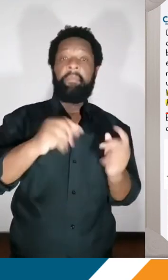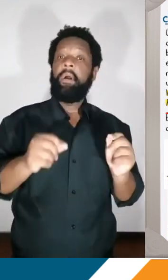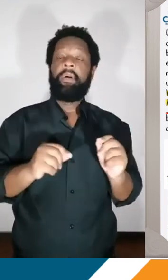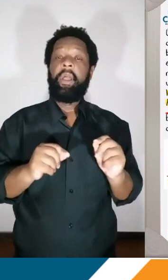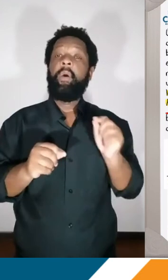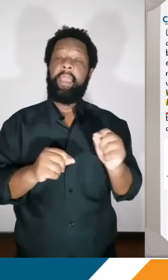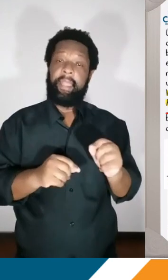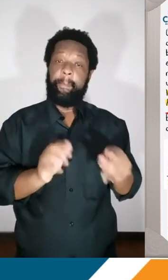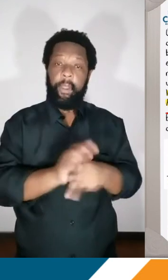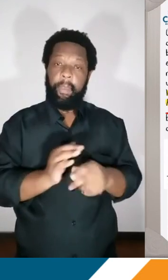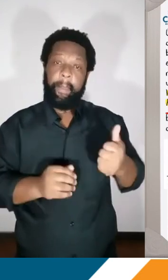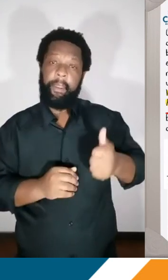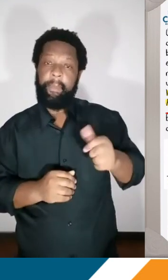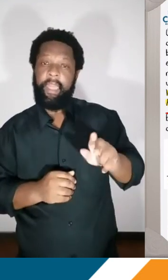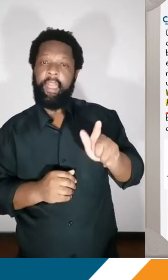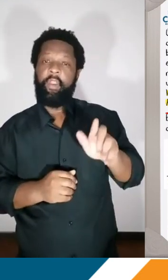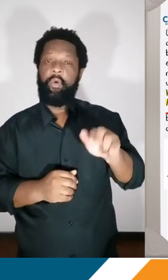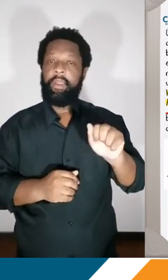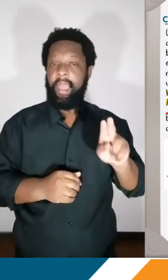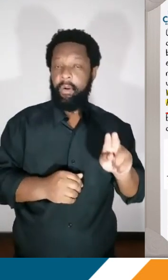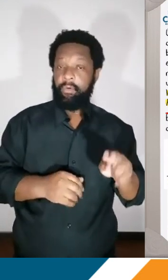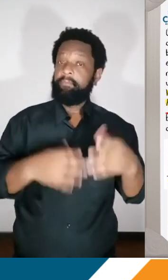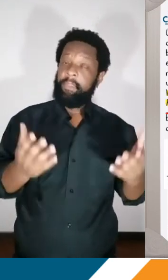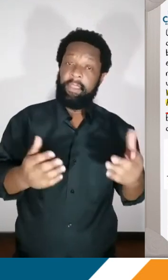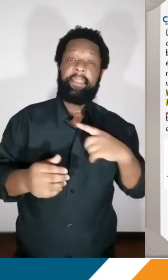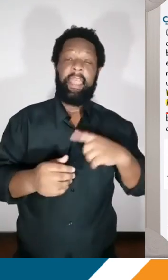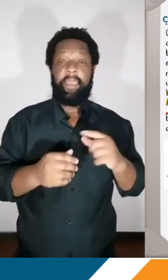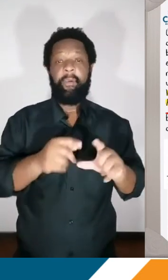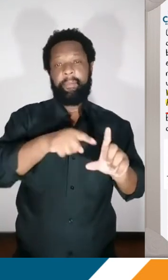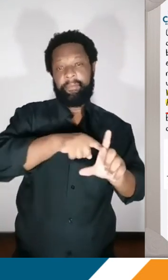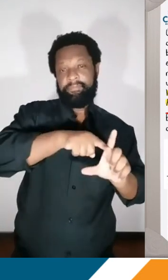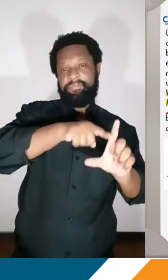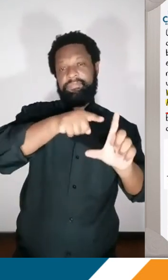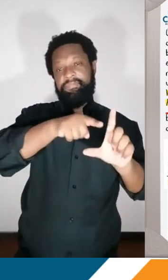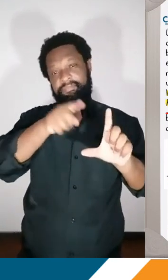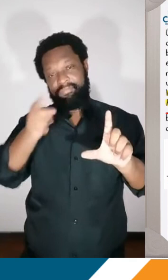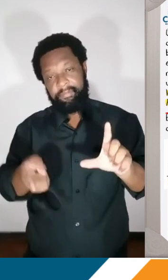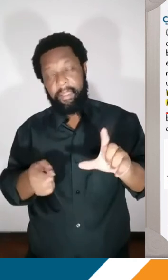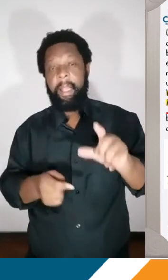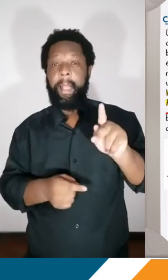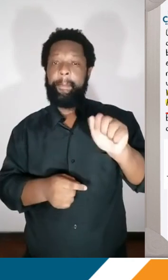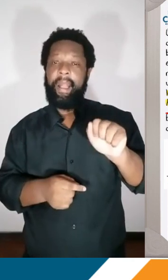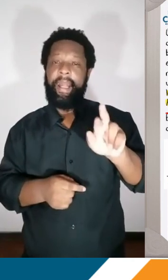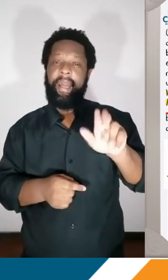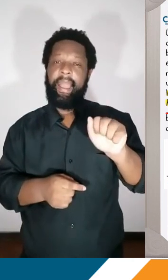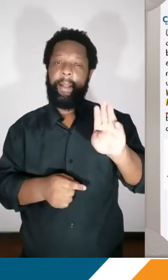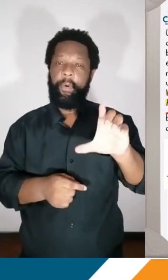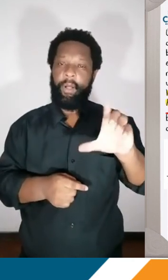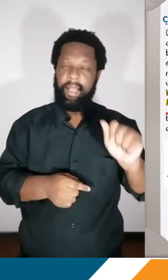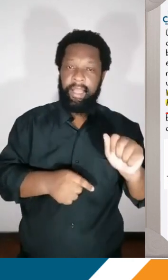Então, é uma função de primeiro grau, por isso que aqui a gente tem uma parábola e aqui a gente tem uma